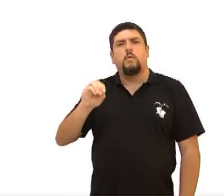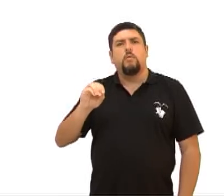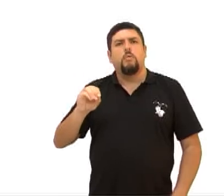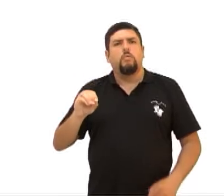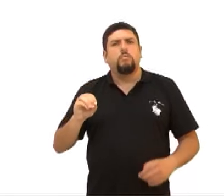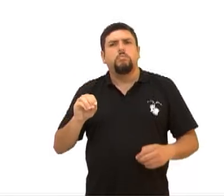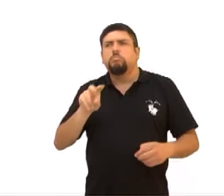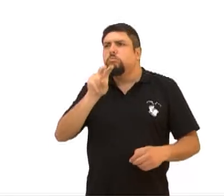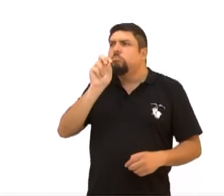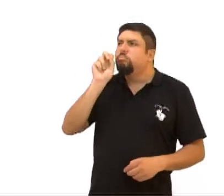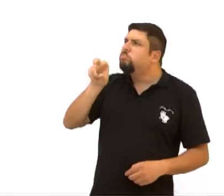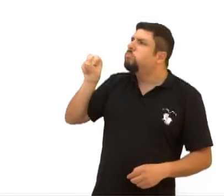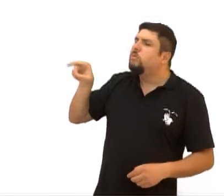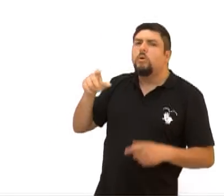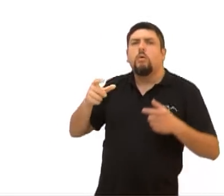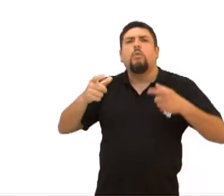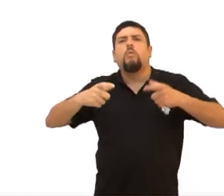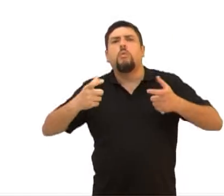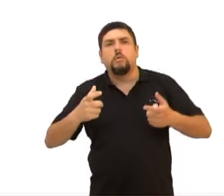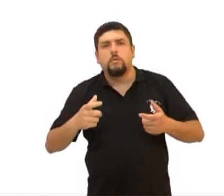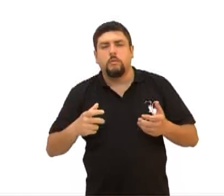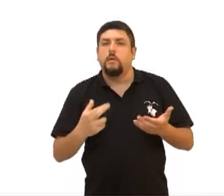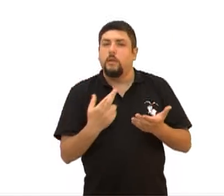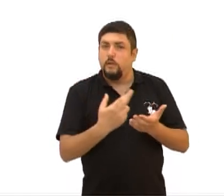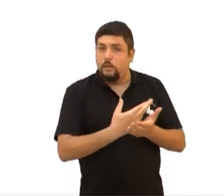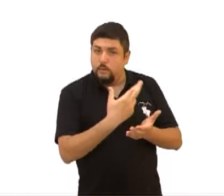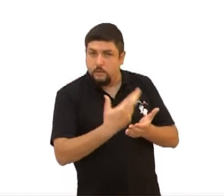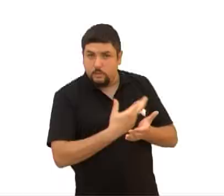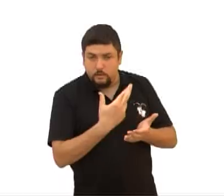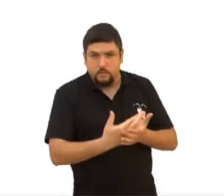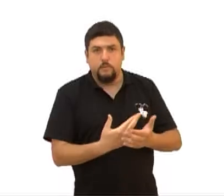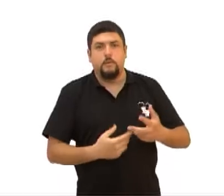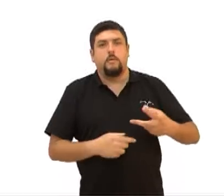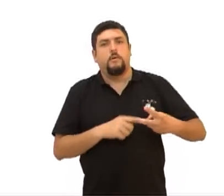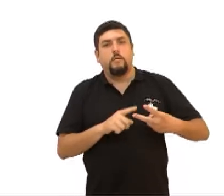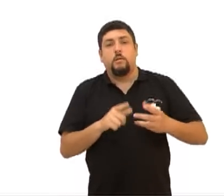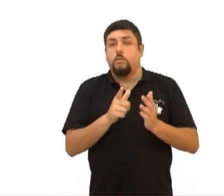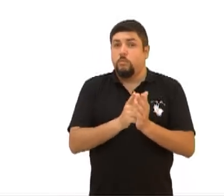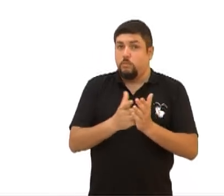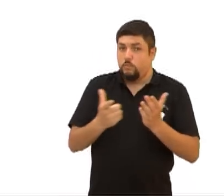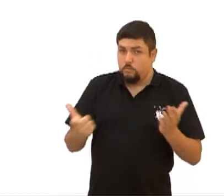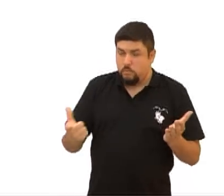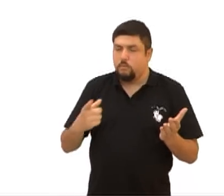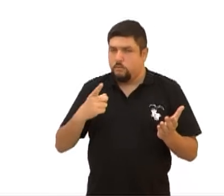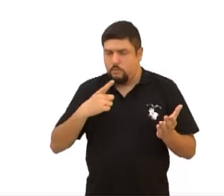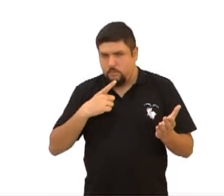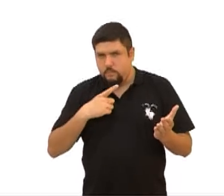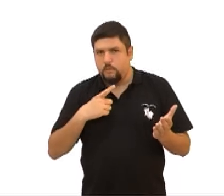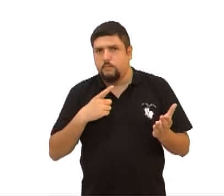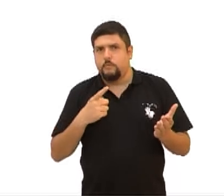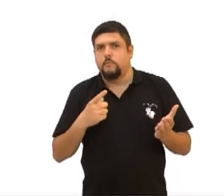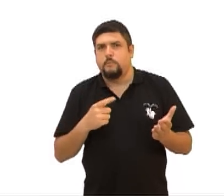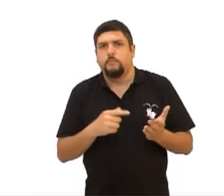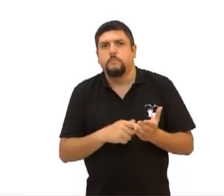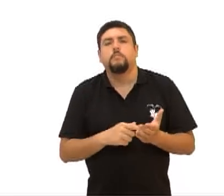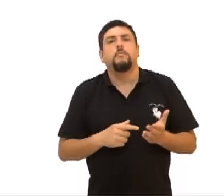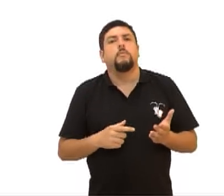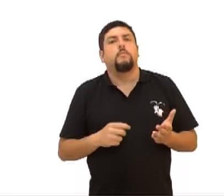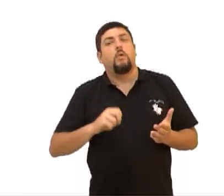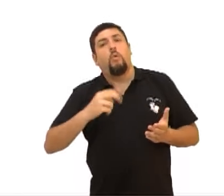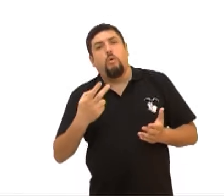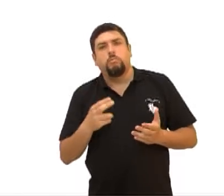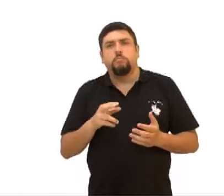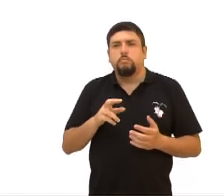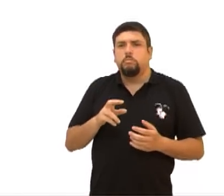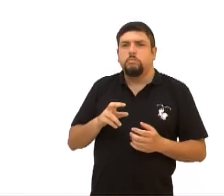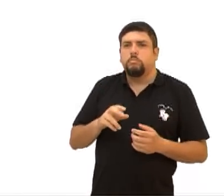locais? Em revistas eu vou encontrar infográficos, eu vou encontrar em jornais, né, que publicaram uma notícia ou uma